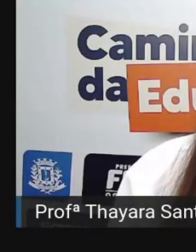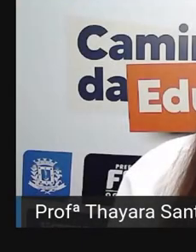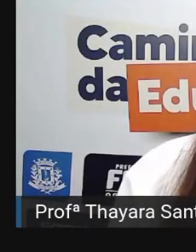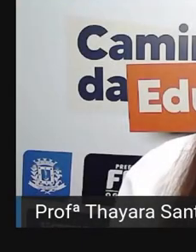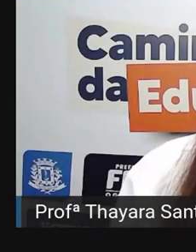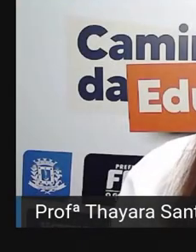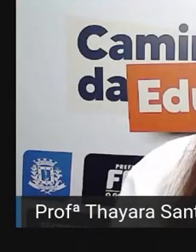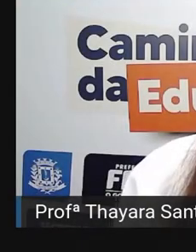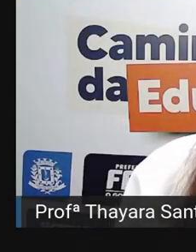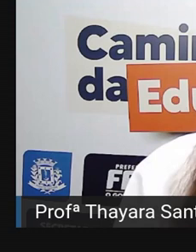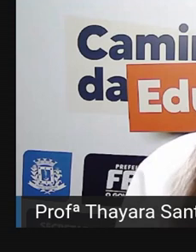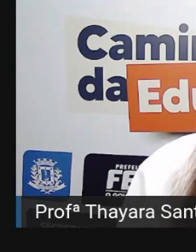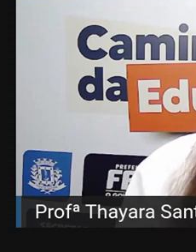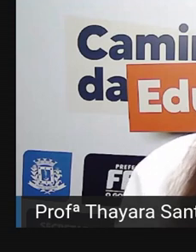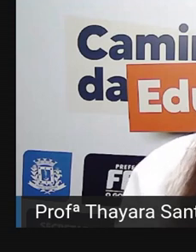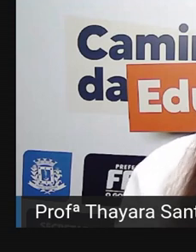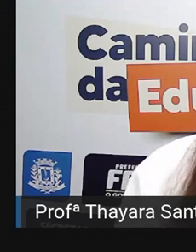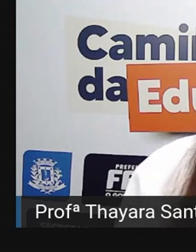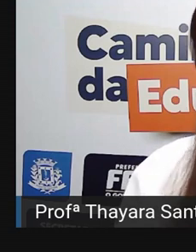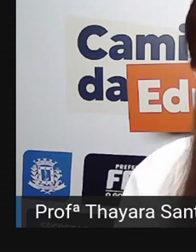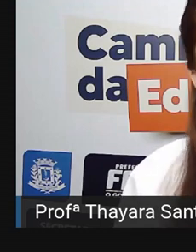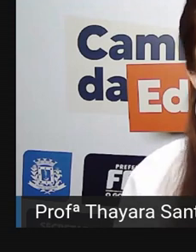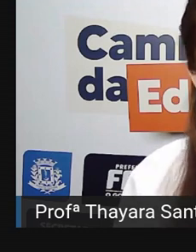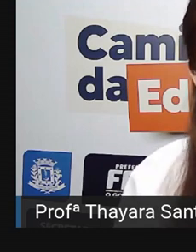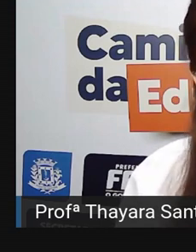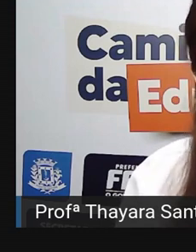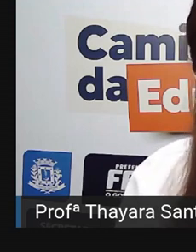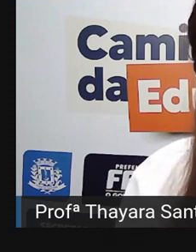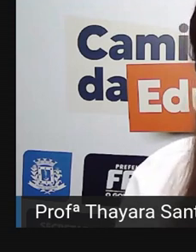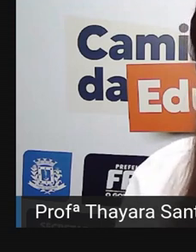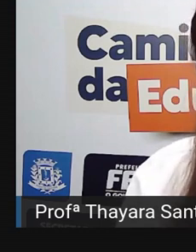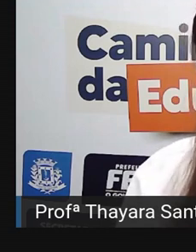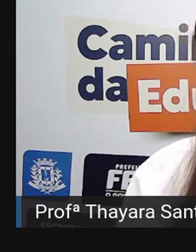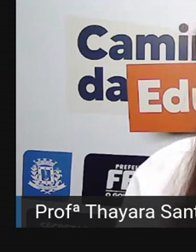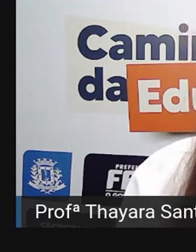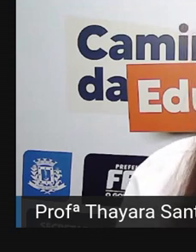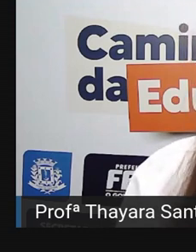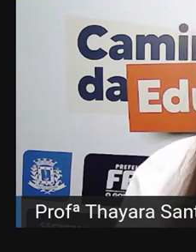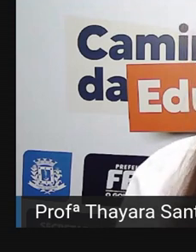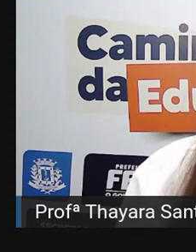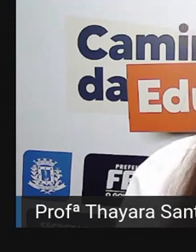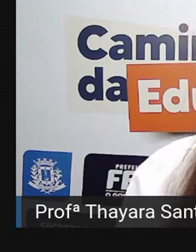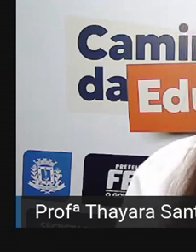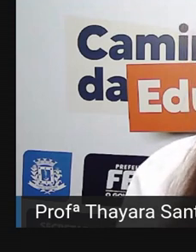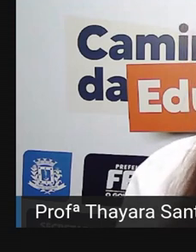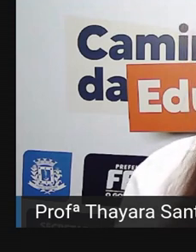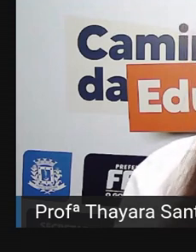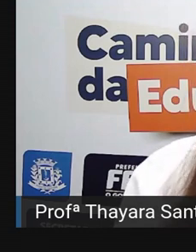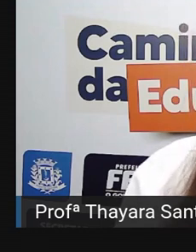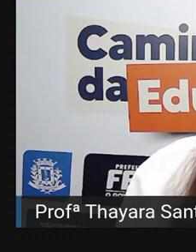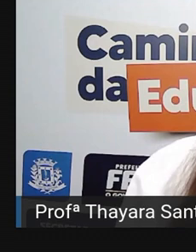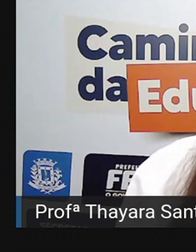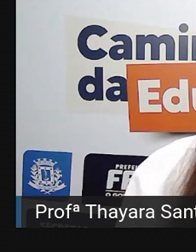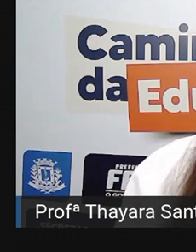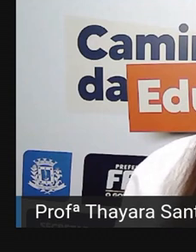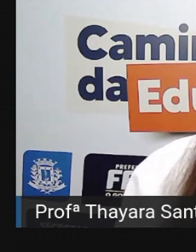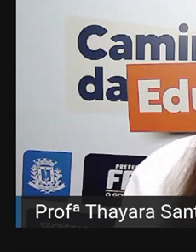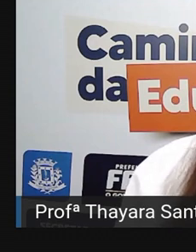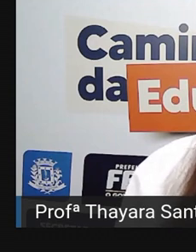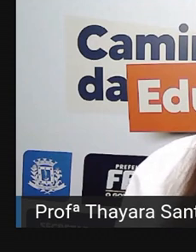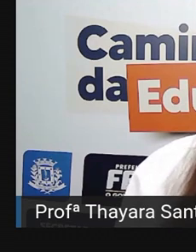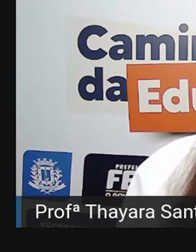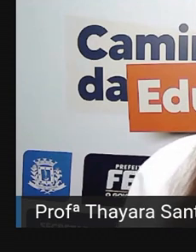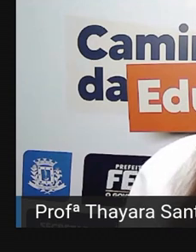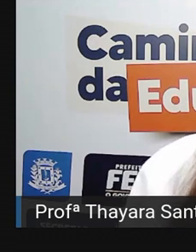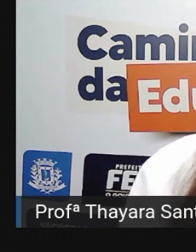Olá pessoal, tudo bem com vocês? Eu sou a professora Tahera Santos de Ciência, sou uma mulher de pele clara, tenho um cabelo castanho